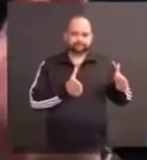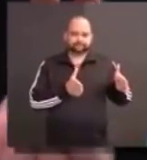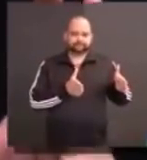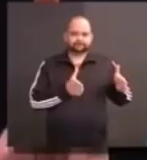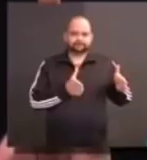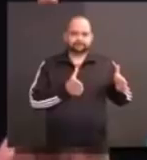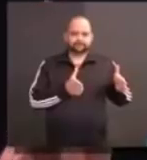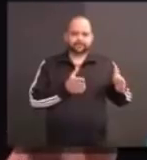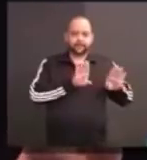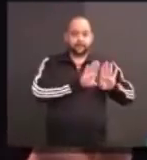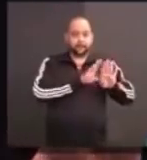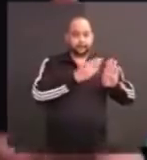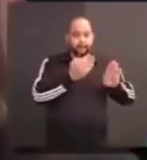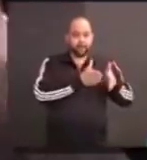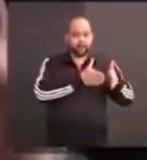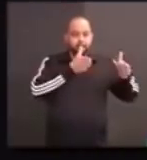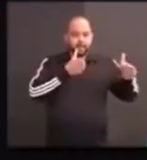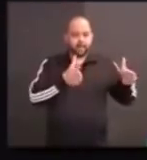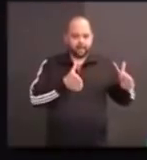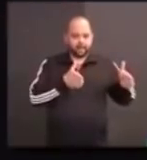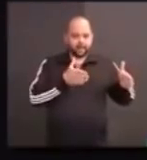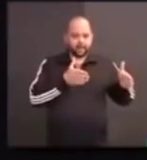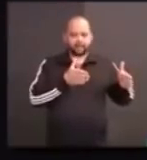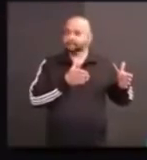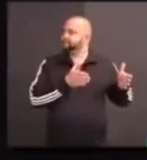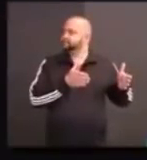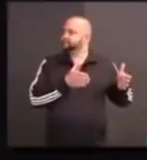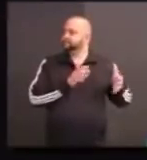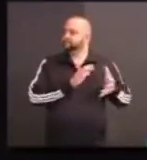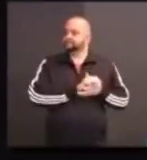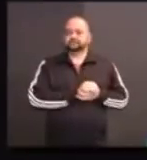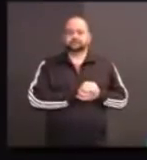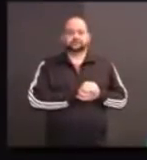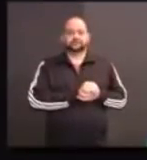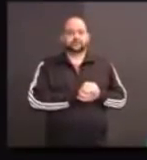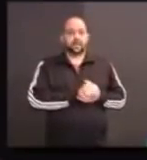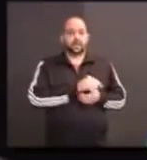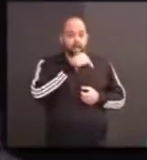A porta larga, aí está.